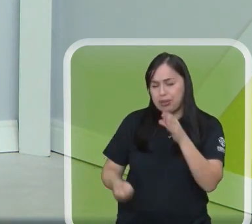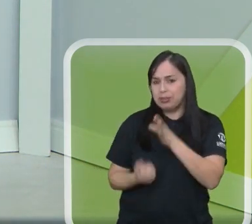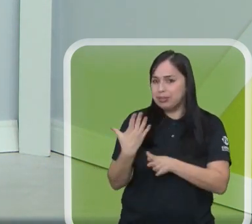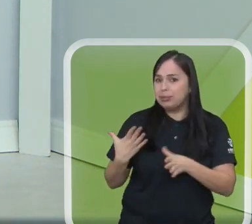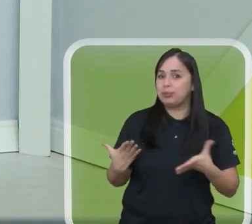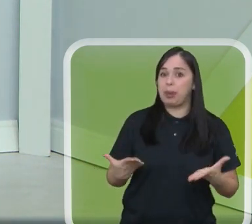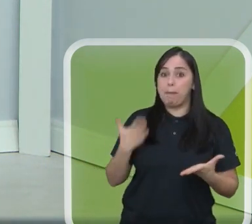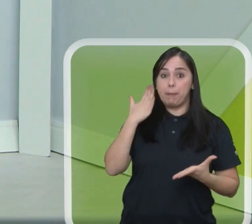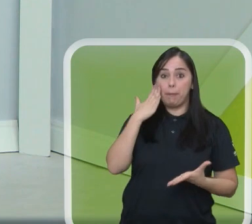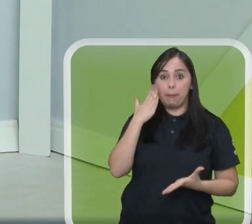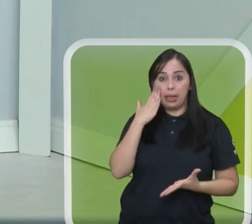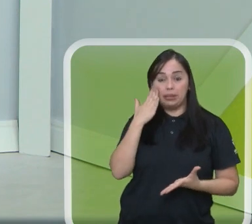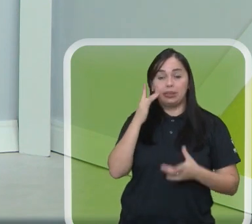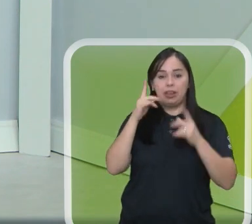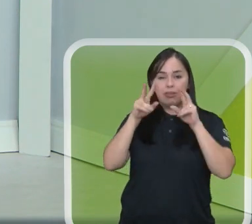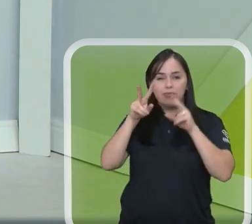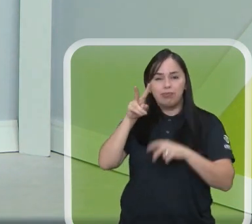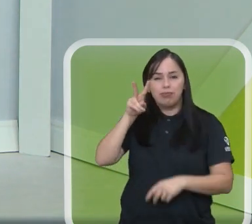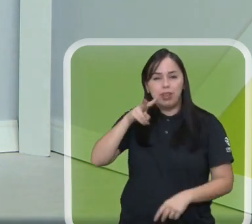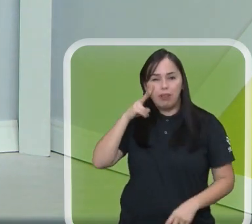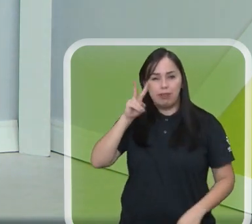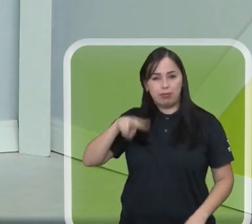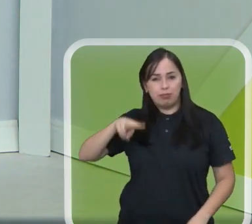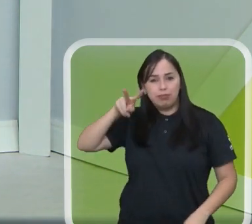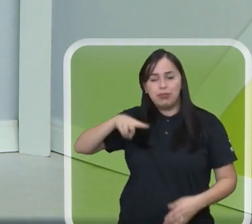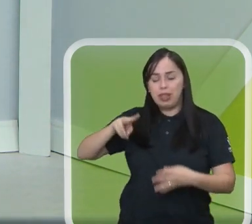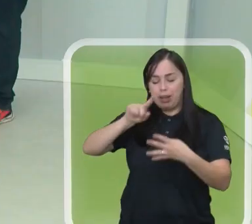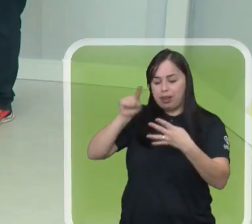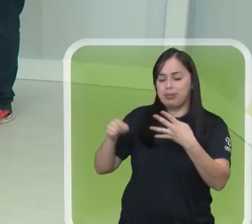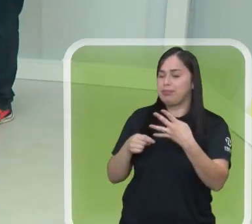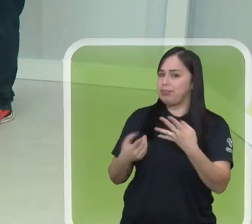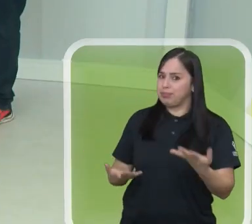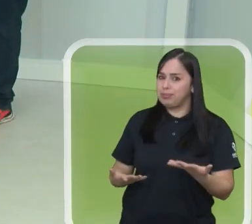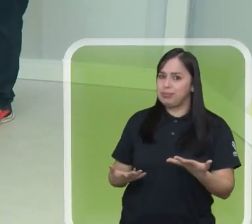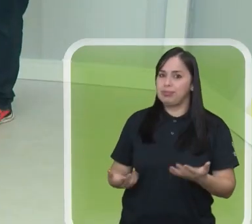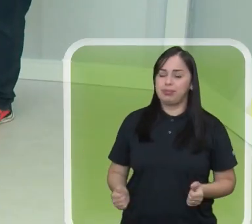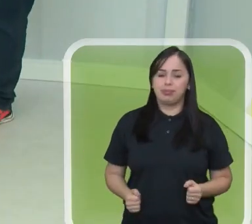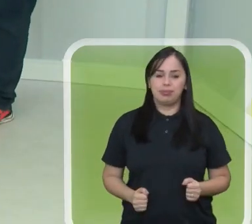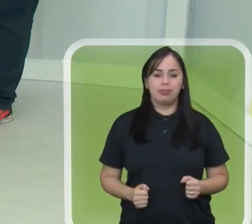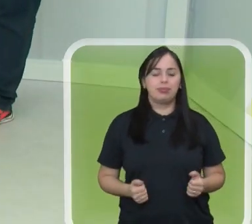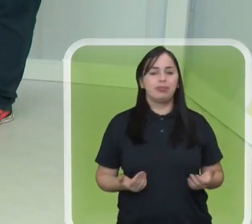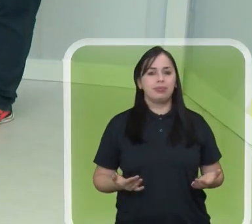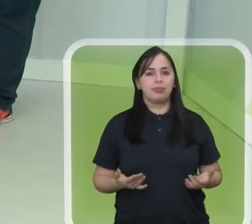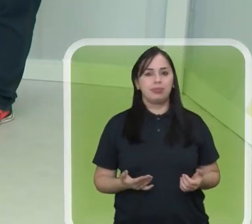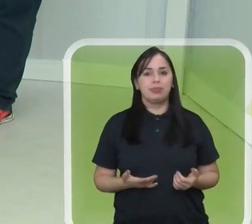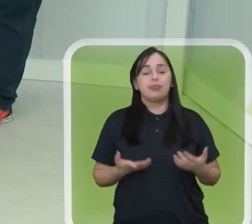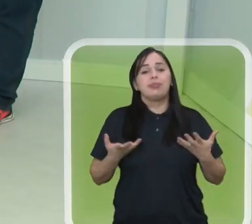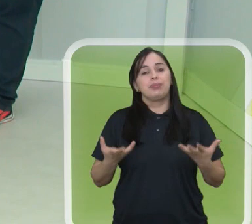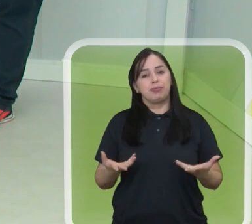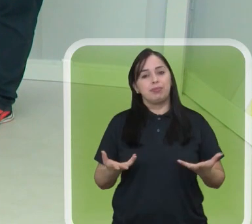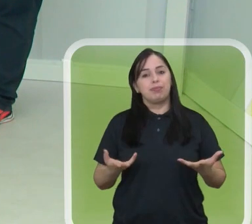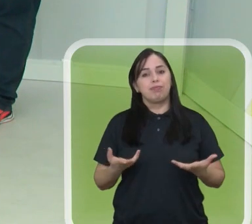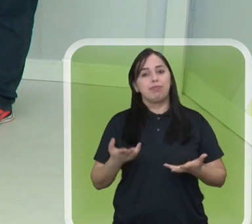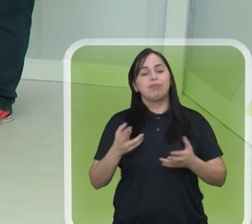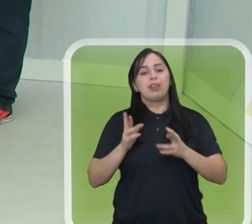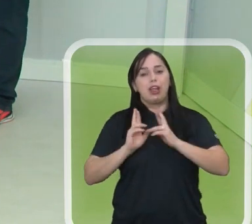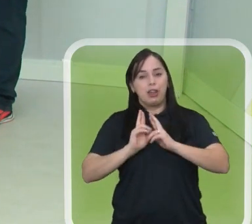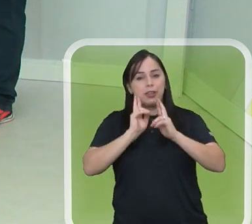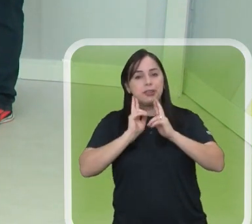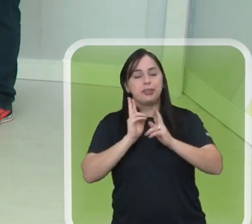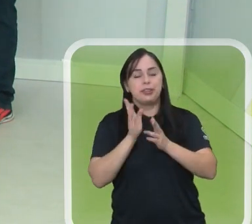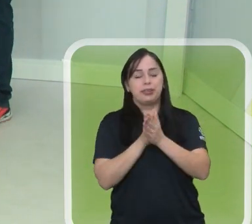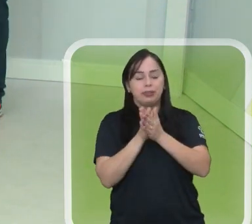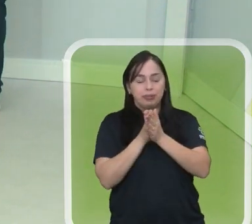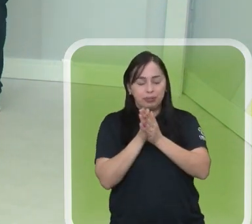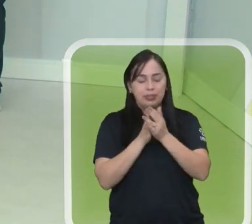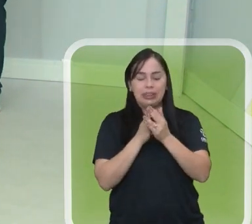você vê que o São José na lanterna não condiz, né, Robertinho? Não, sim, até Bom, expectativas, viu, Vieira? Também